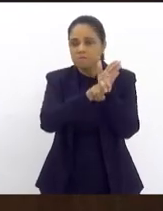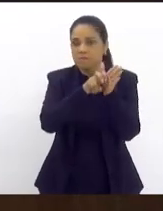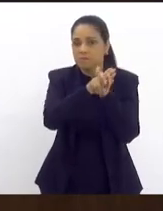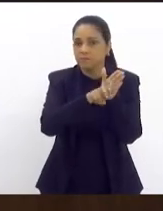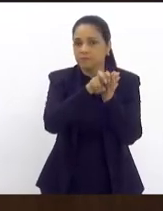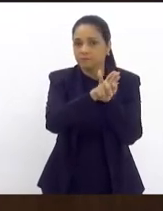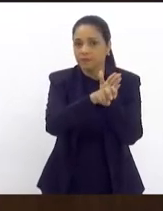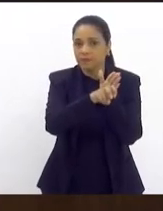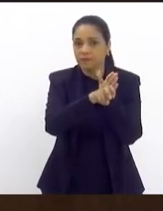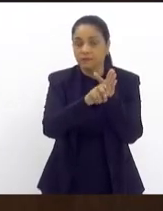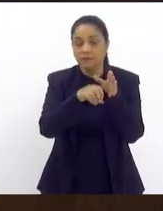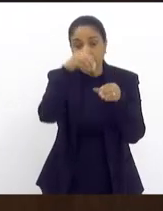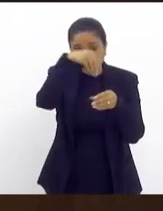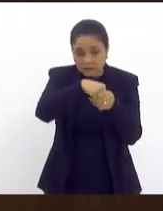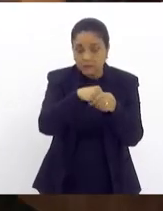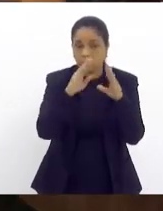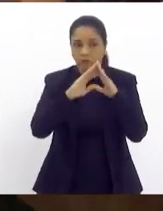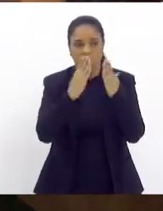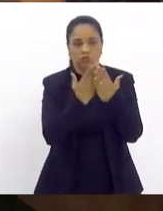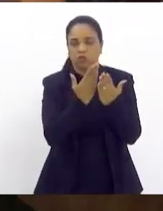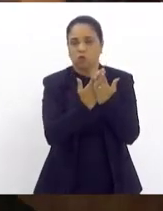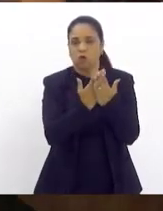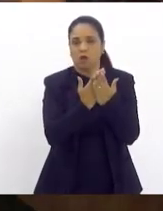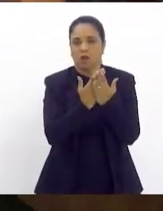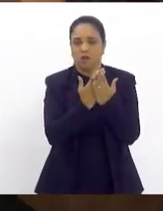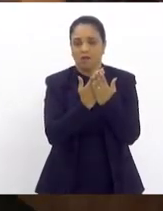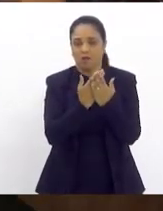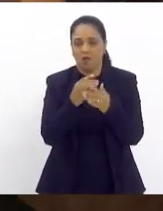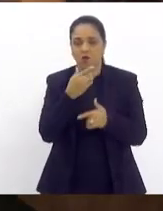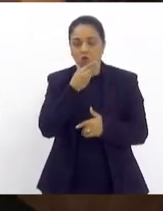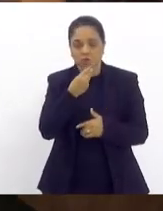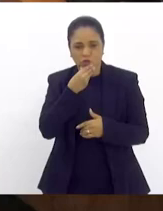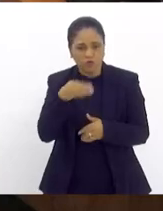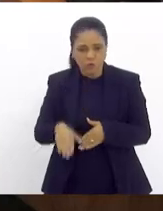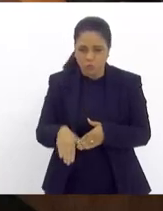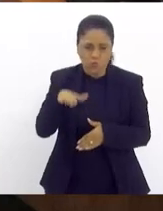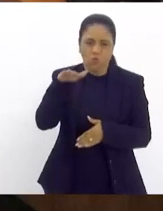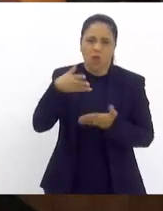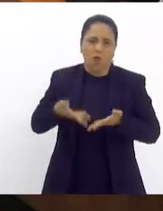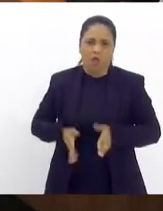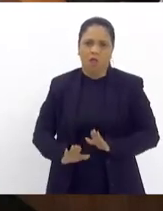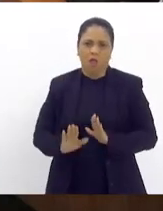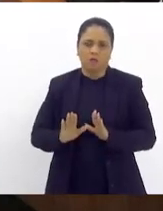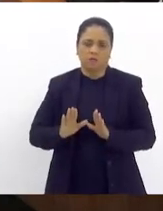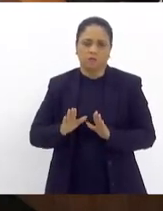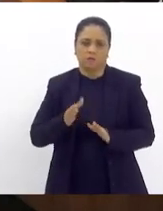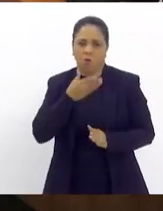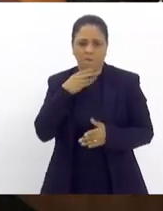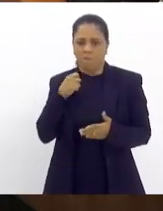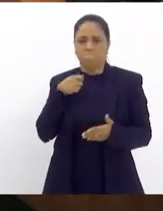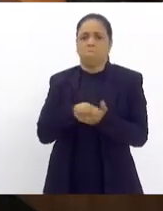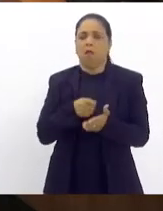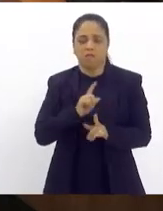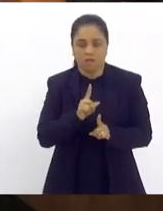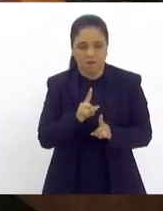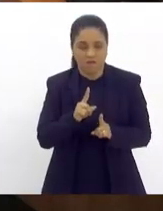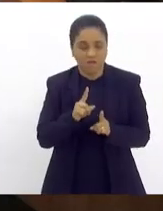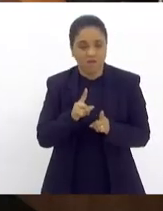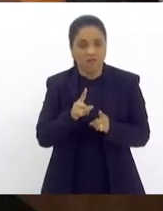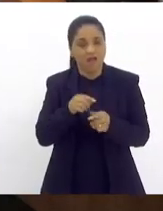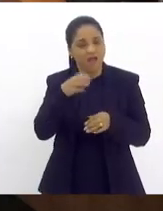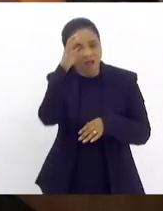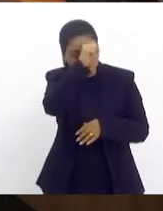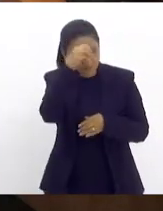gente tem o menino não nasce machista ele aprende a ser machista então Maria da pena nas escolas é uma lei bacana porque